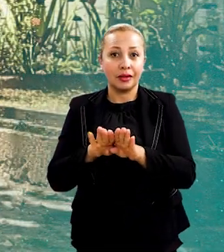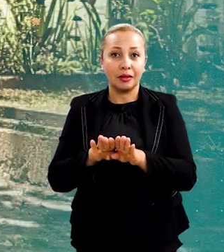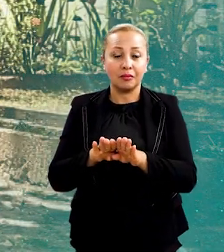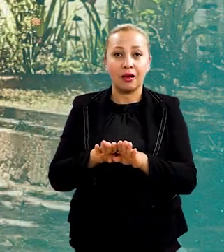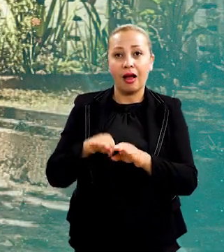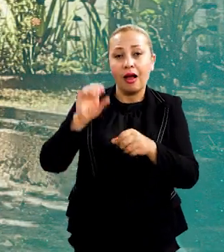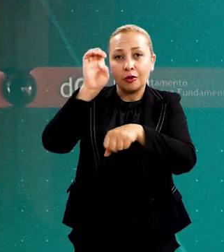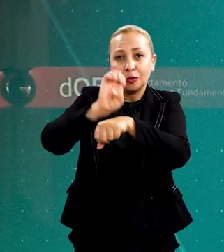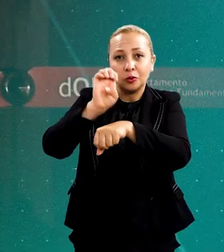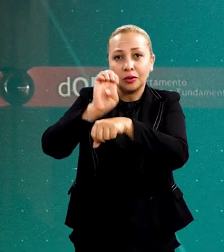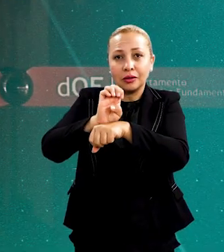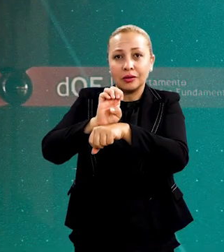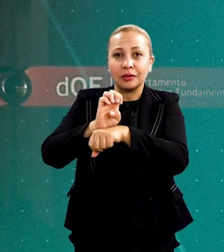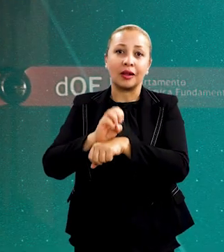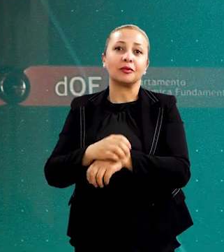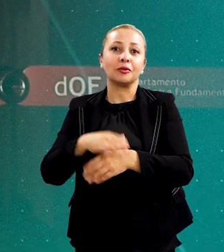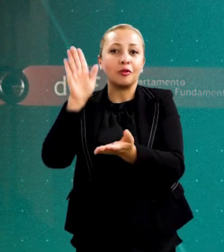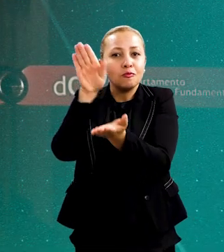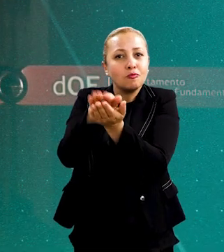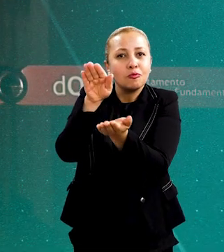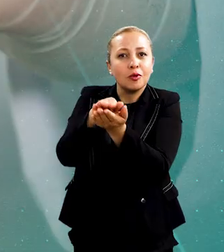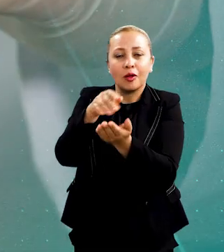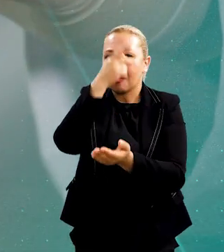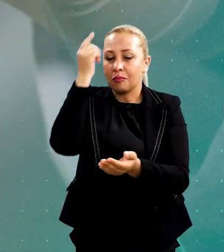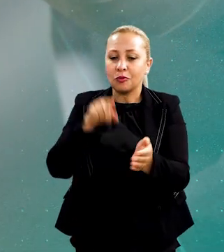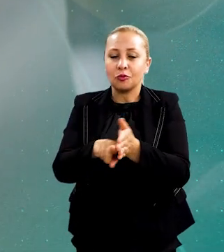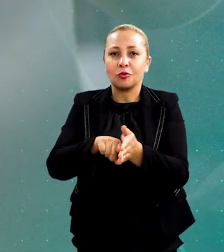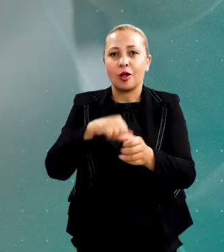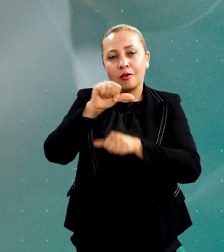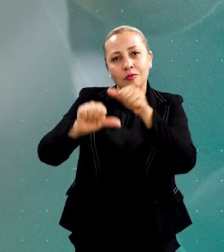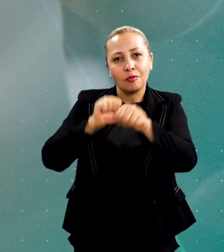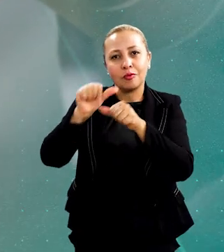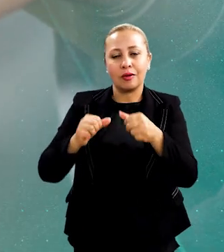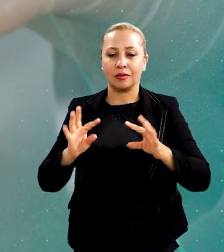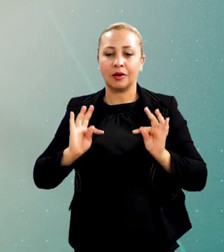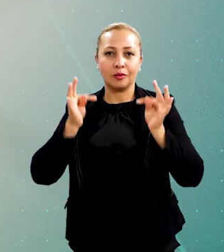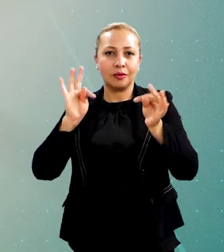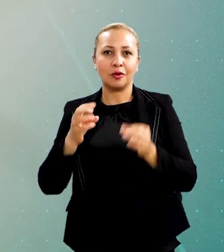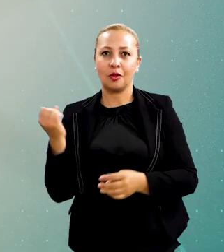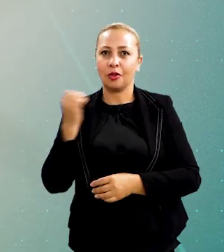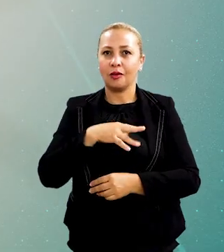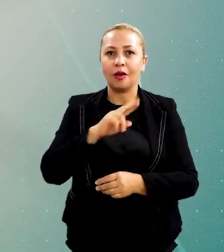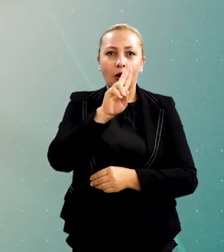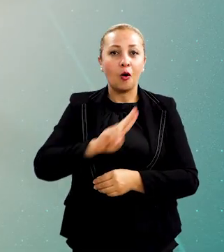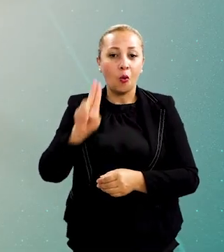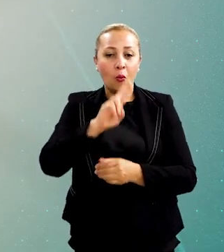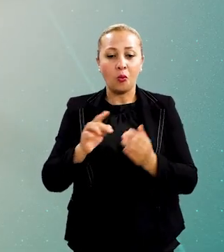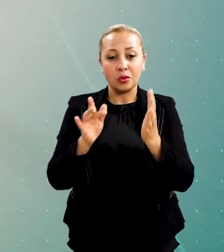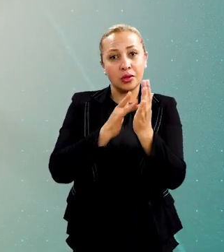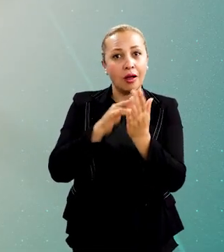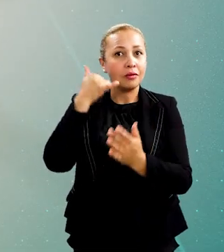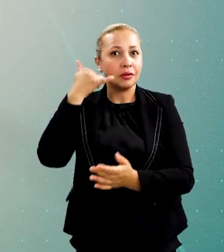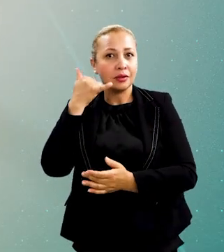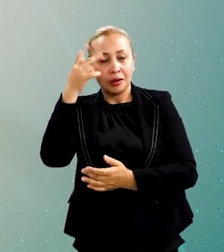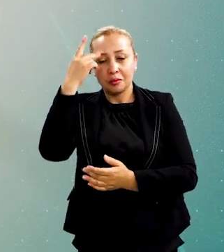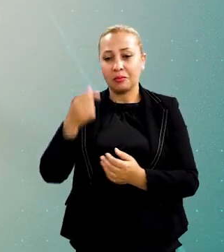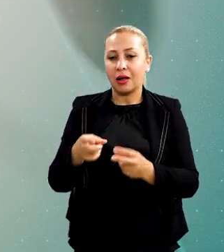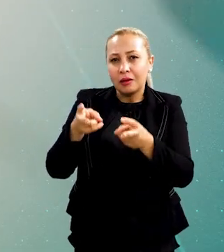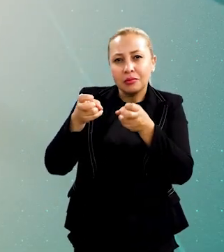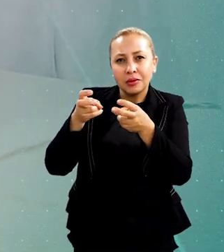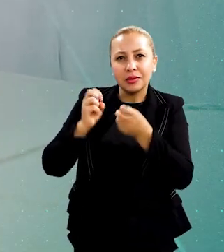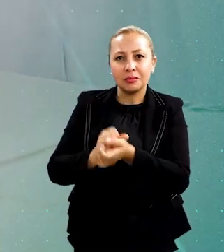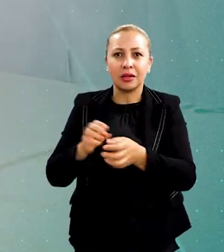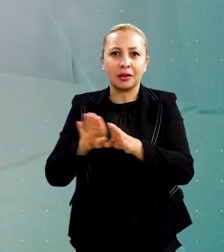no estado de Pernambuco, pesquisadores desenvolveram uma tecnologia inovadora que utiliza smartphones na identificação